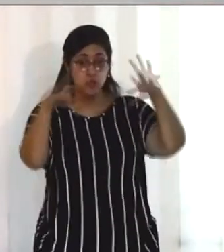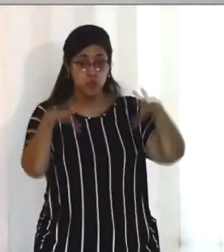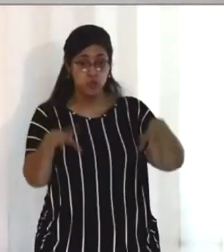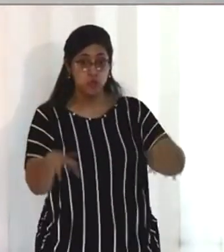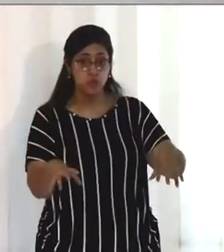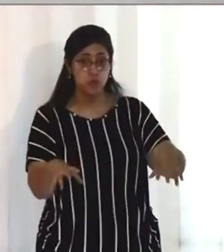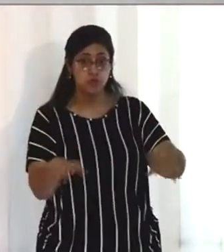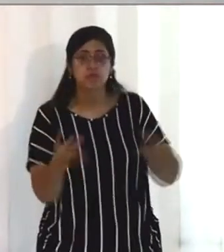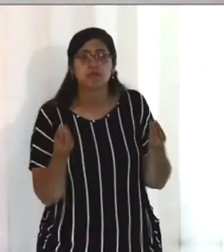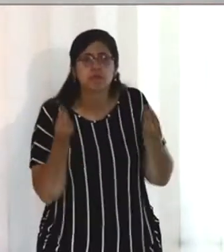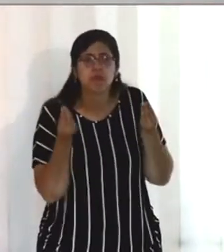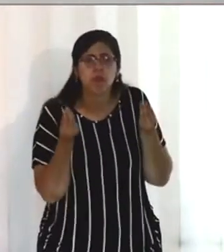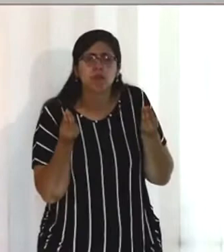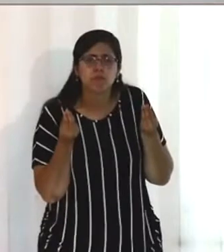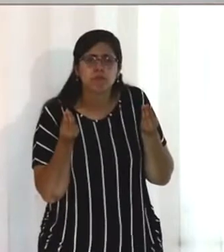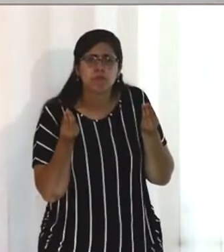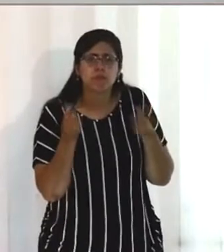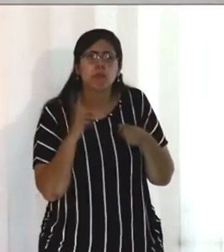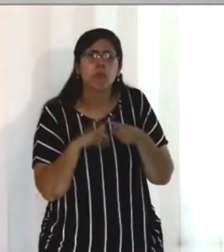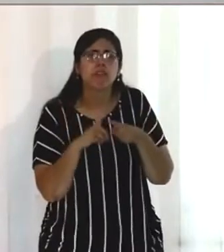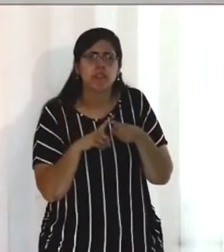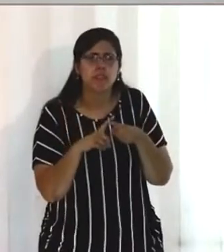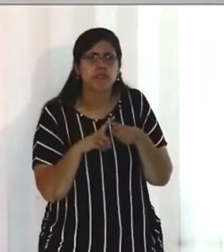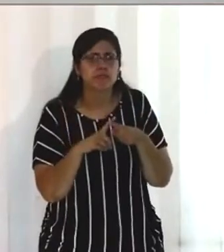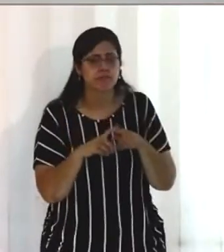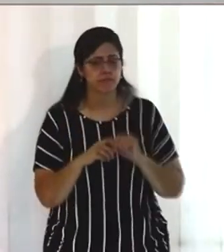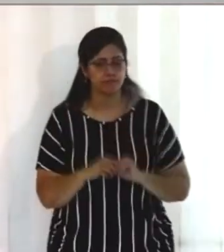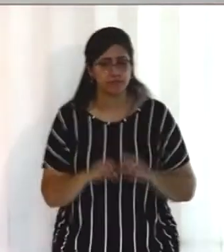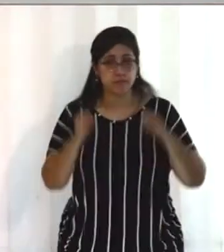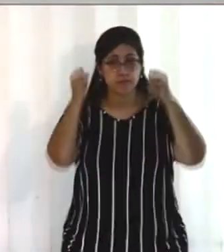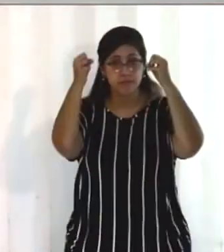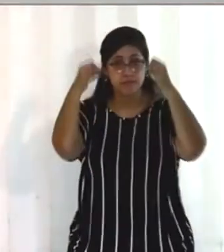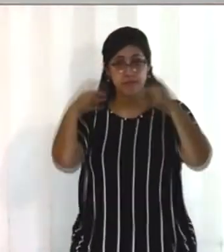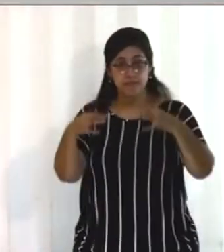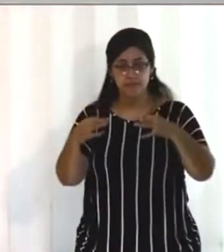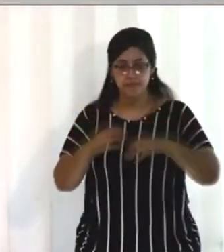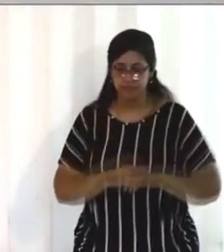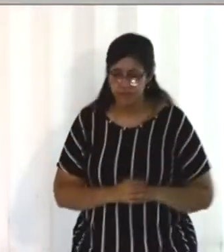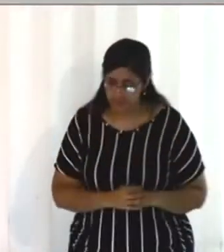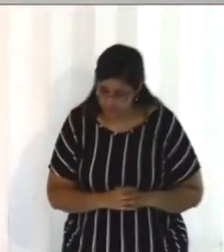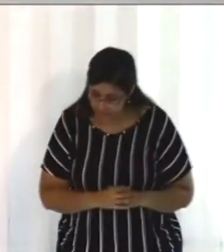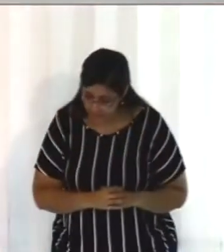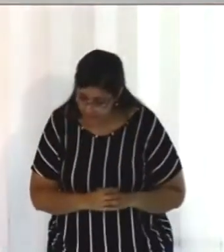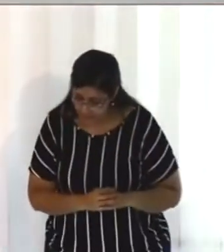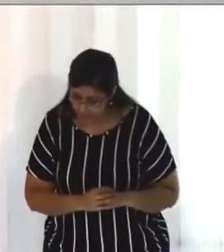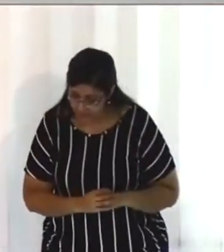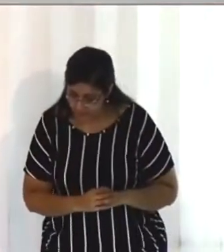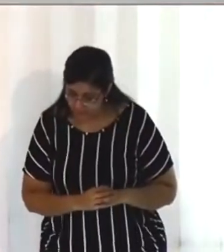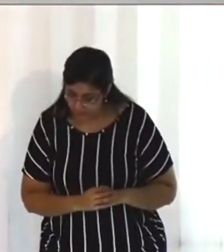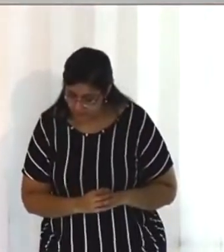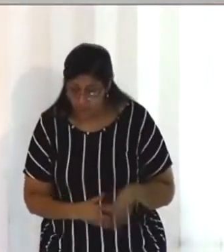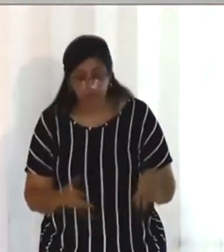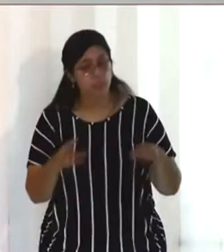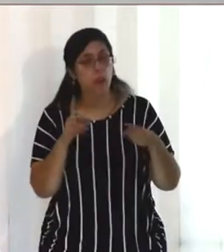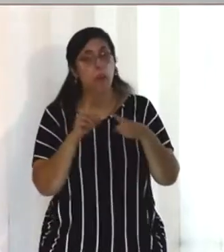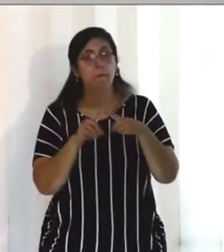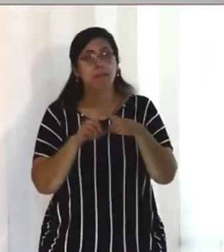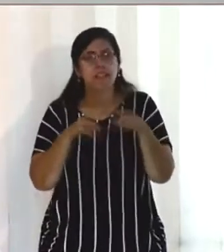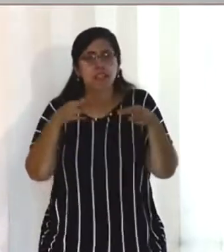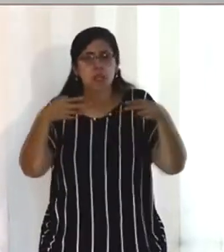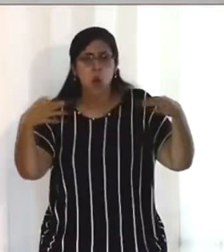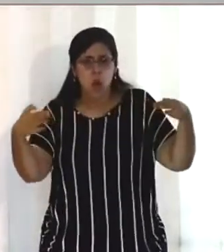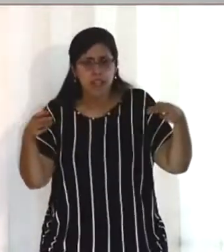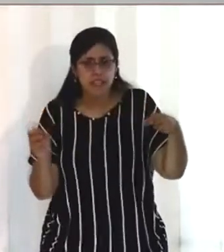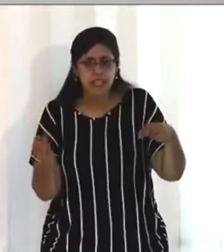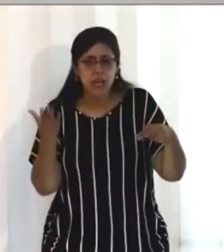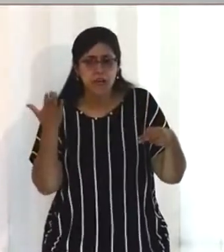assassinato, a idolatria e o dilúvio. Porque estas são ações, são situações em